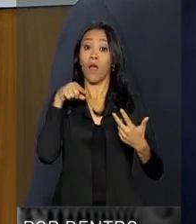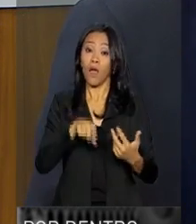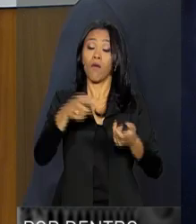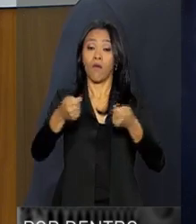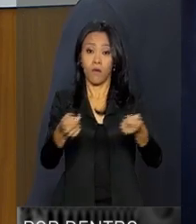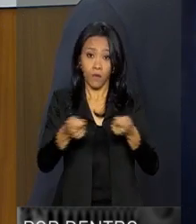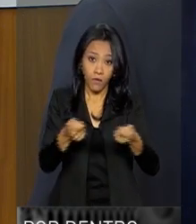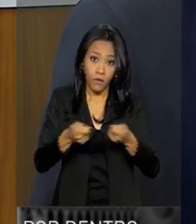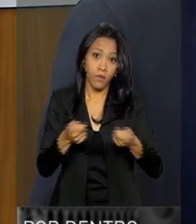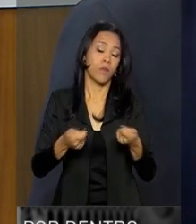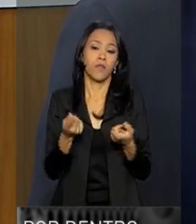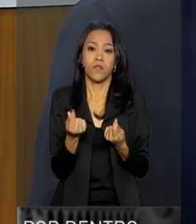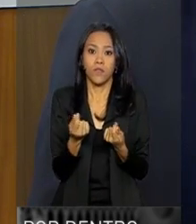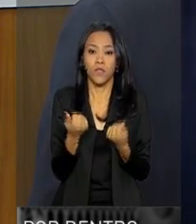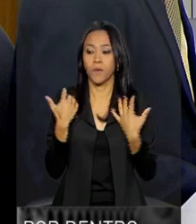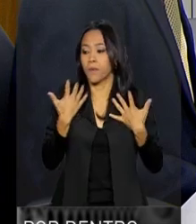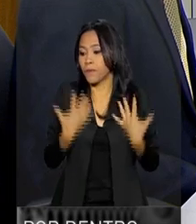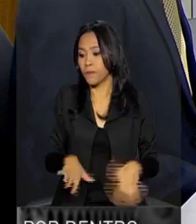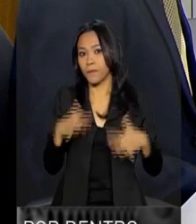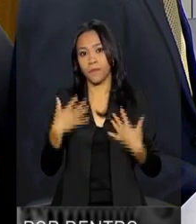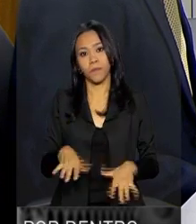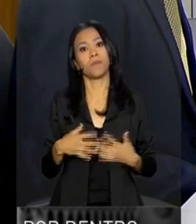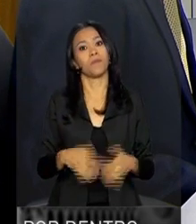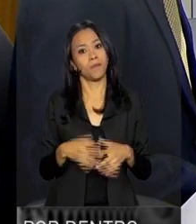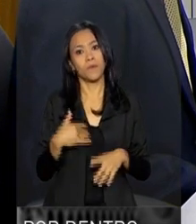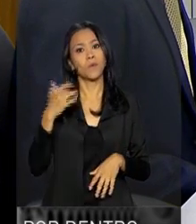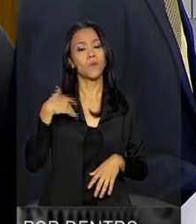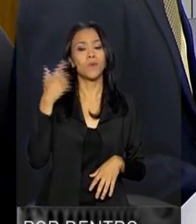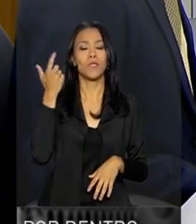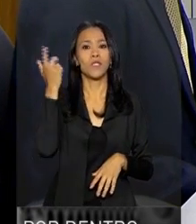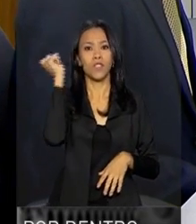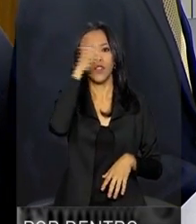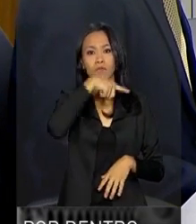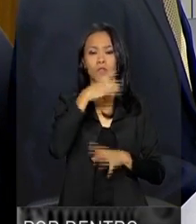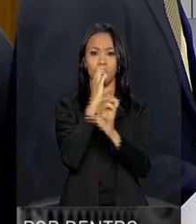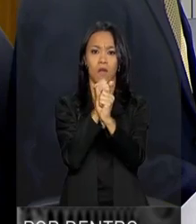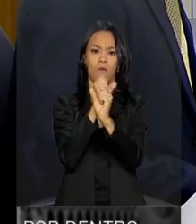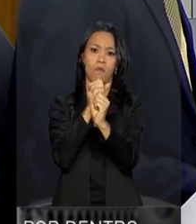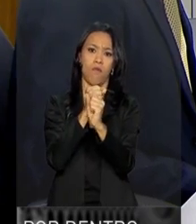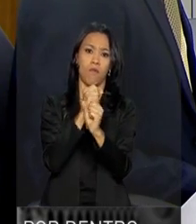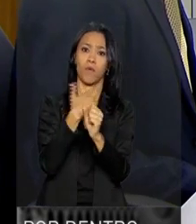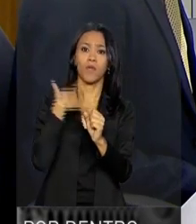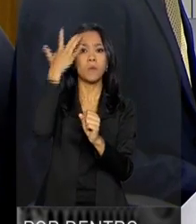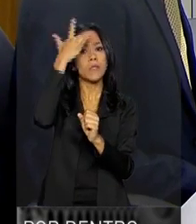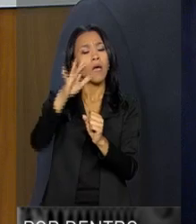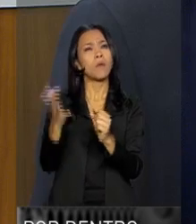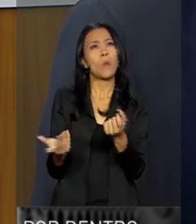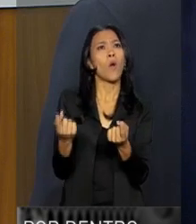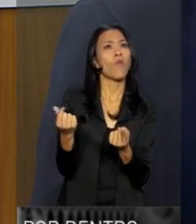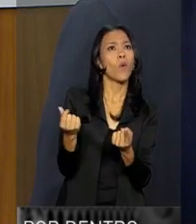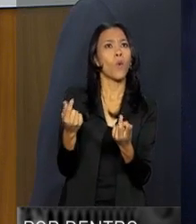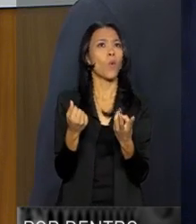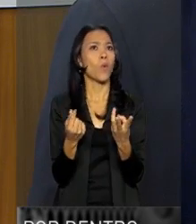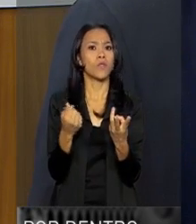recursos norm é é até difícil calcular porque você não tem como né comparar qual seria o preço se não tivesse